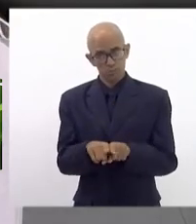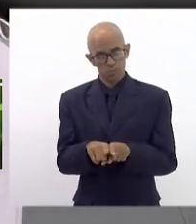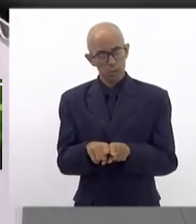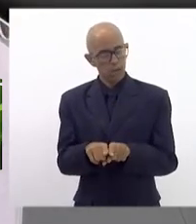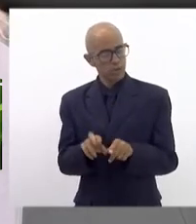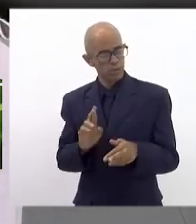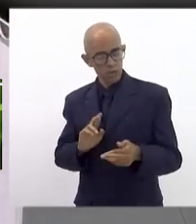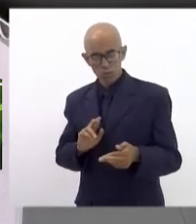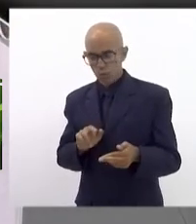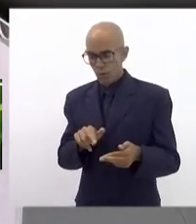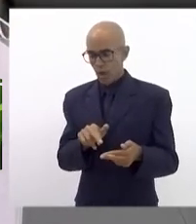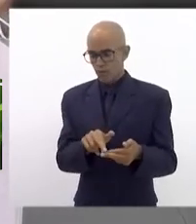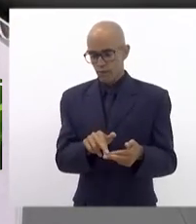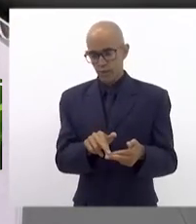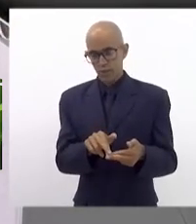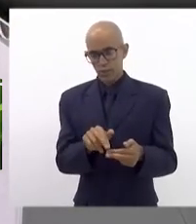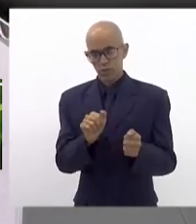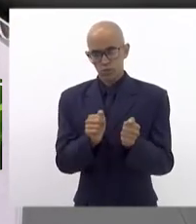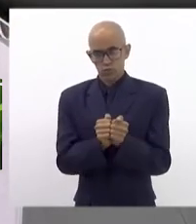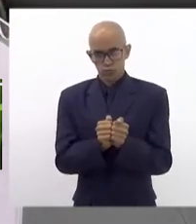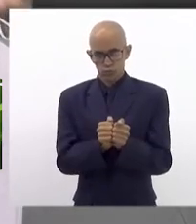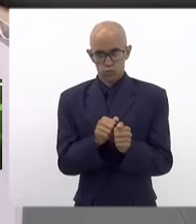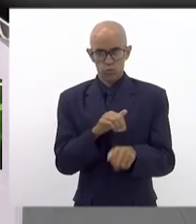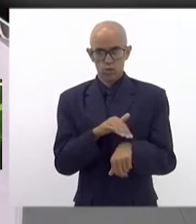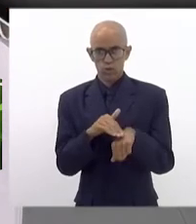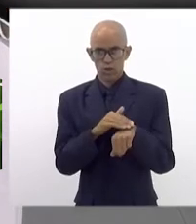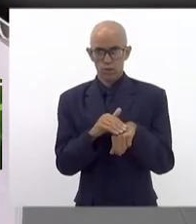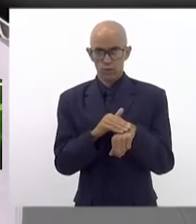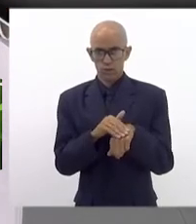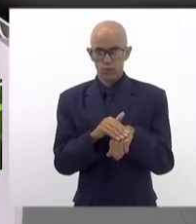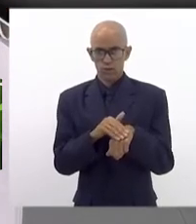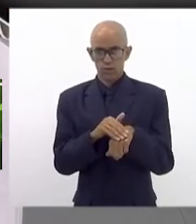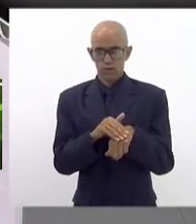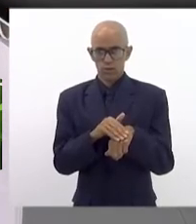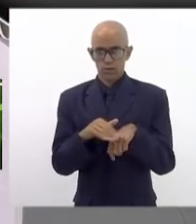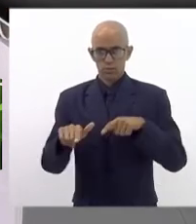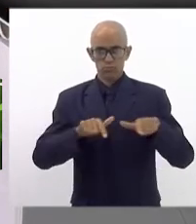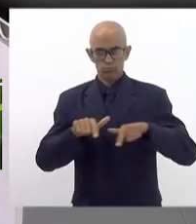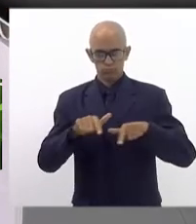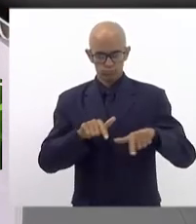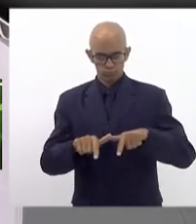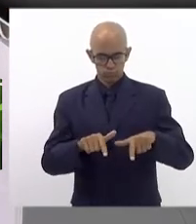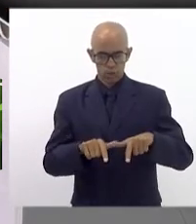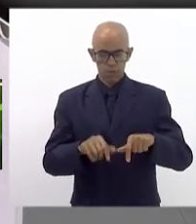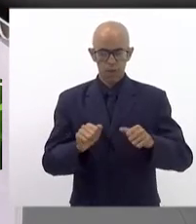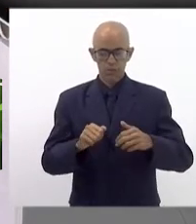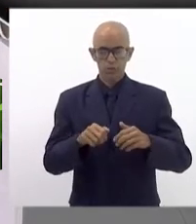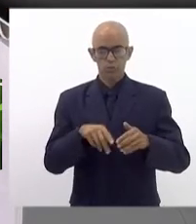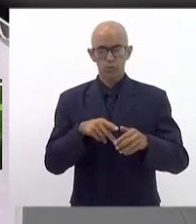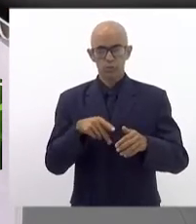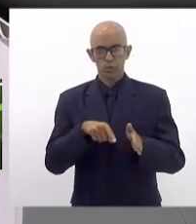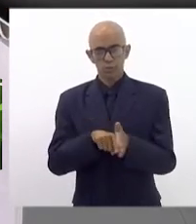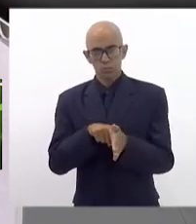centro desses colegiados que vão tocar a atividade de pesquisa, desenvolvimento e